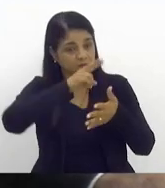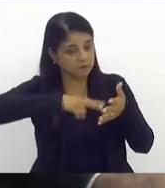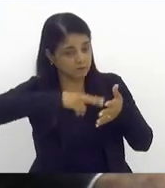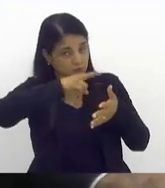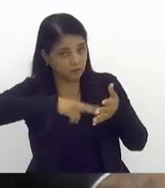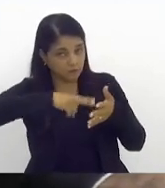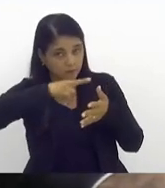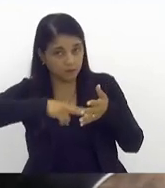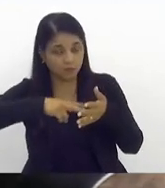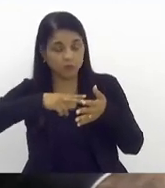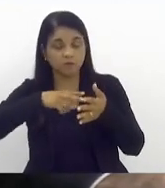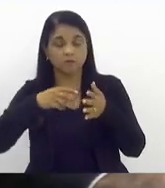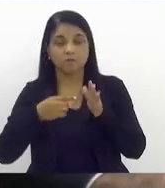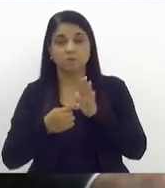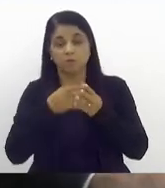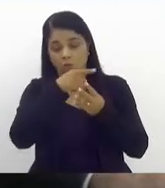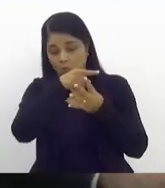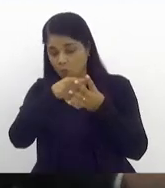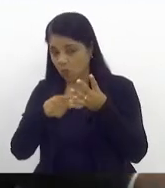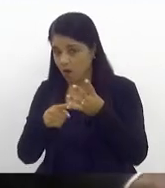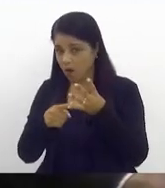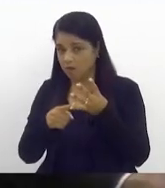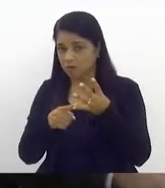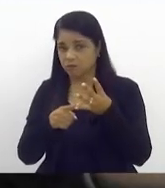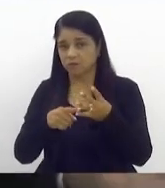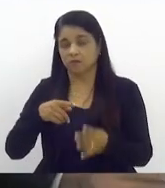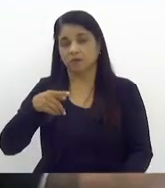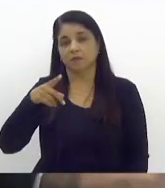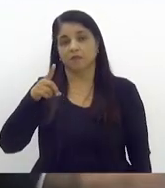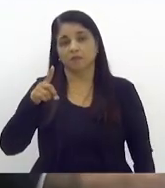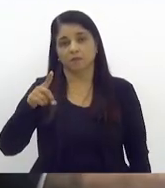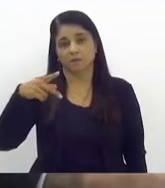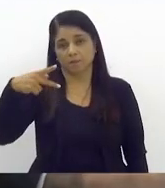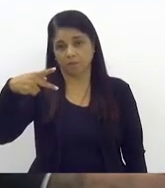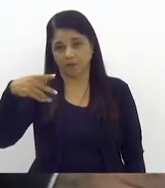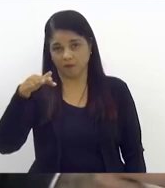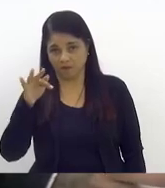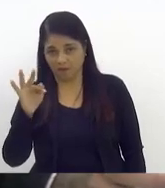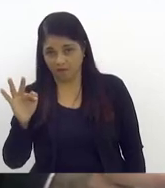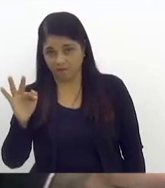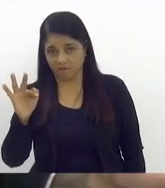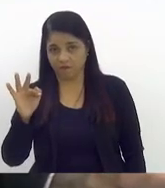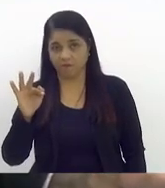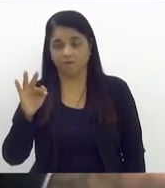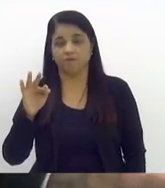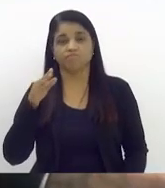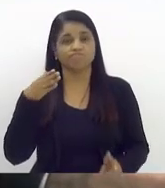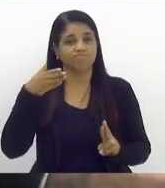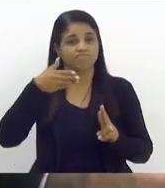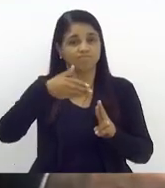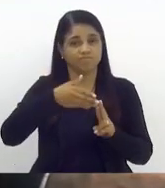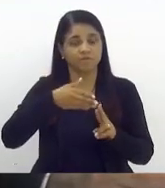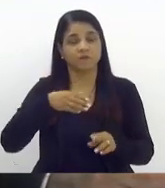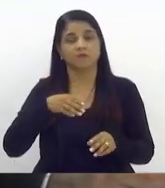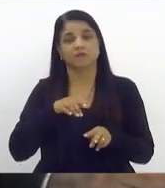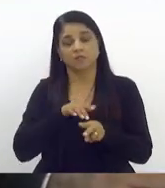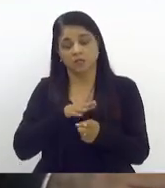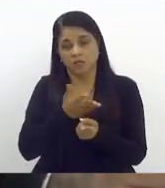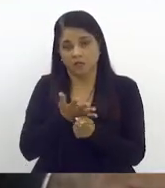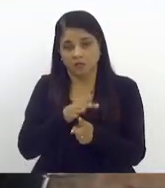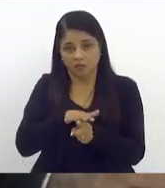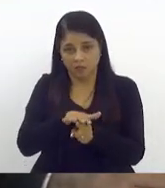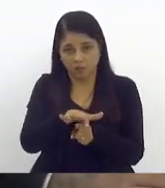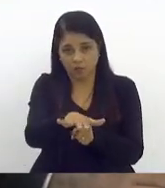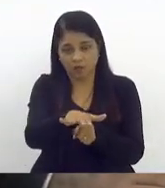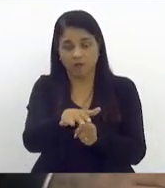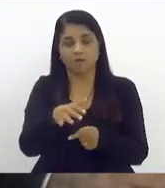destacando quatro ADPFs relacionadas ao município de Rio Claro, Cascavel, Ipatinga, Foz